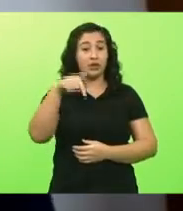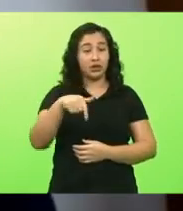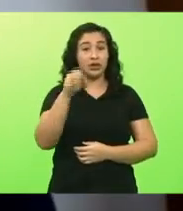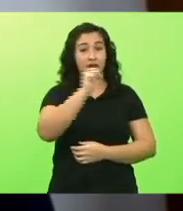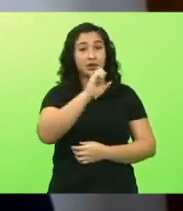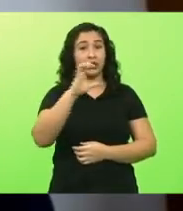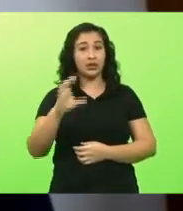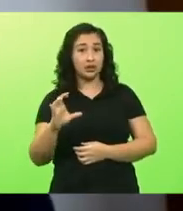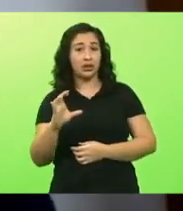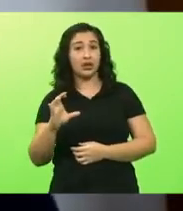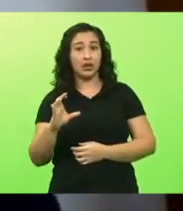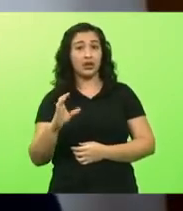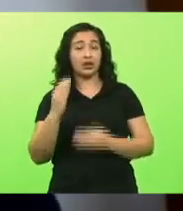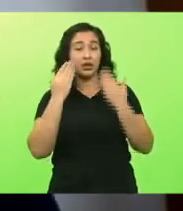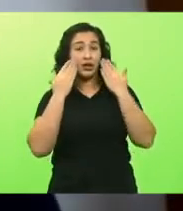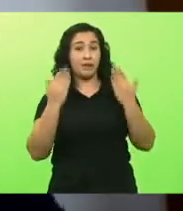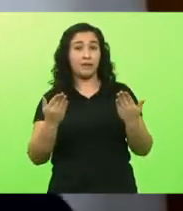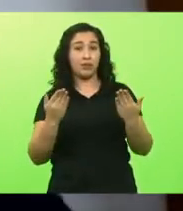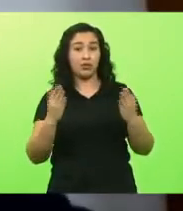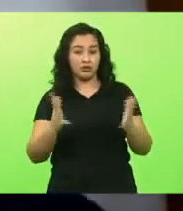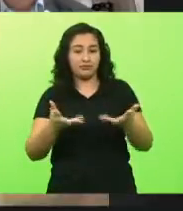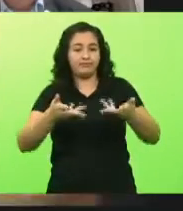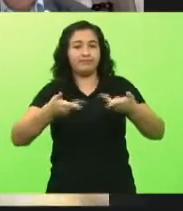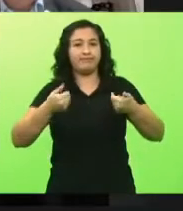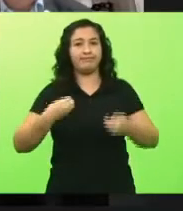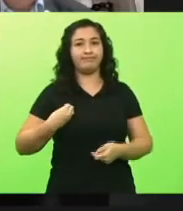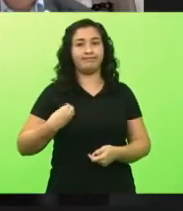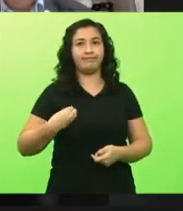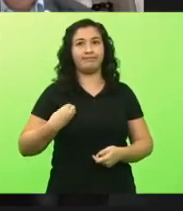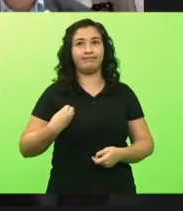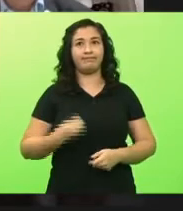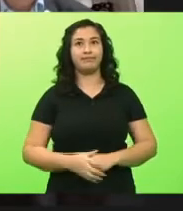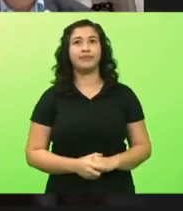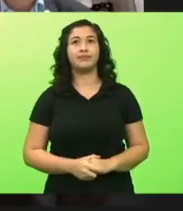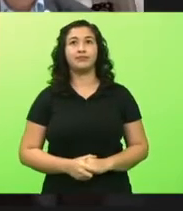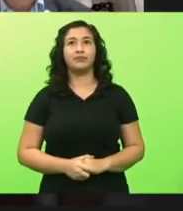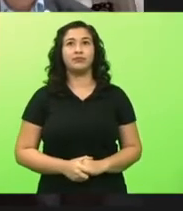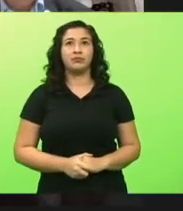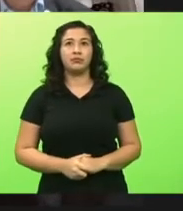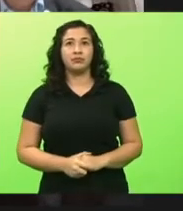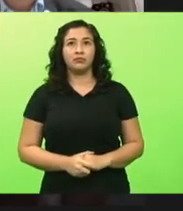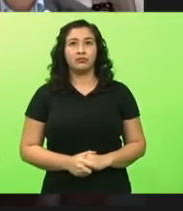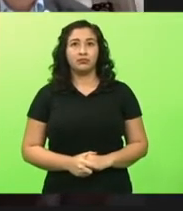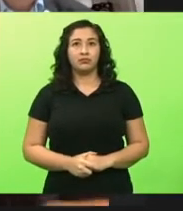com essa grande qualidade de vida. Muito obrigado. Deputado Vicente, se o senhor me der uma parte, rapidamente,